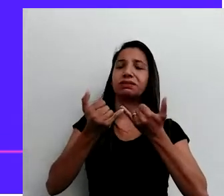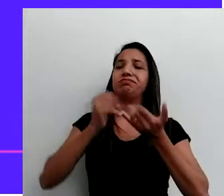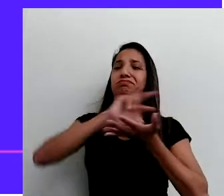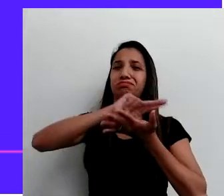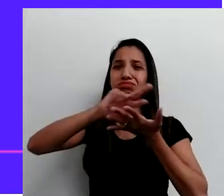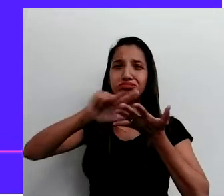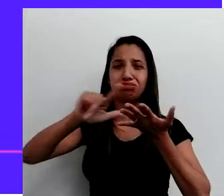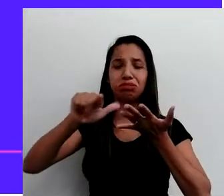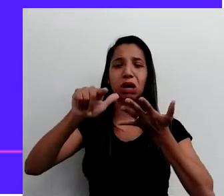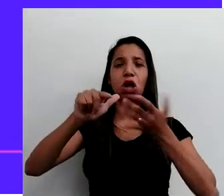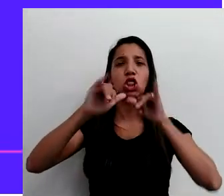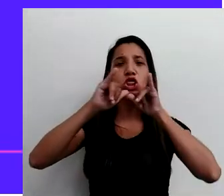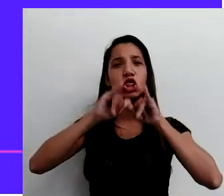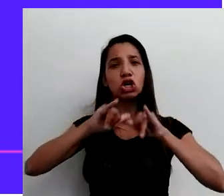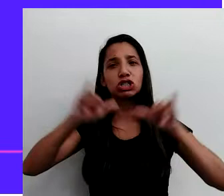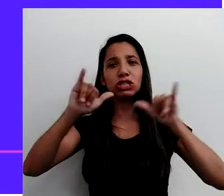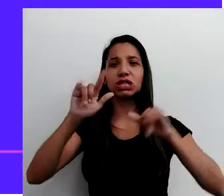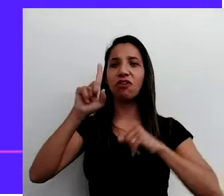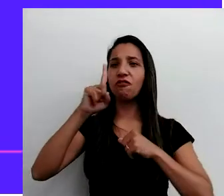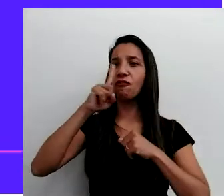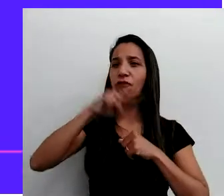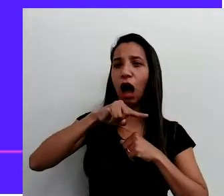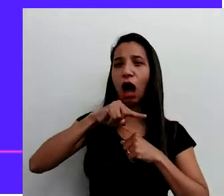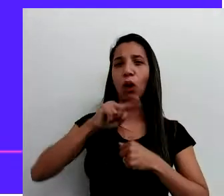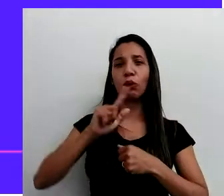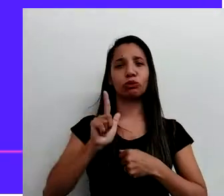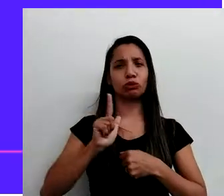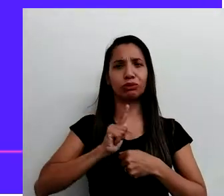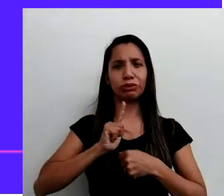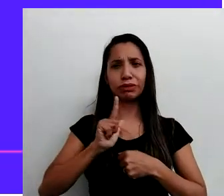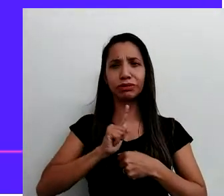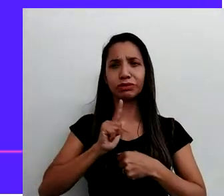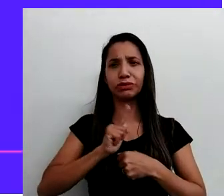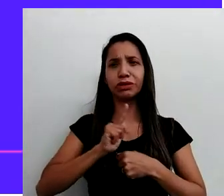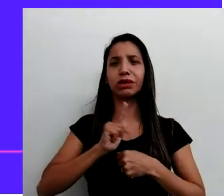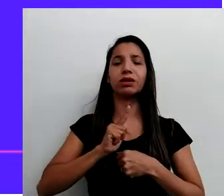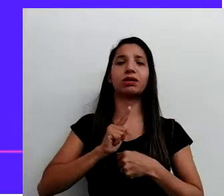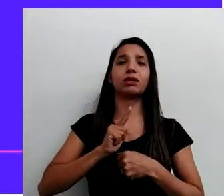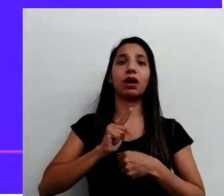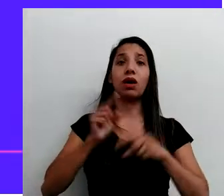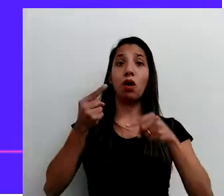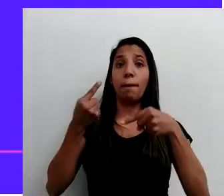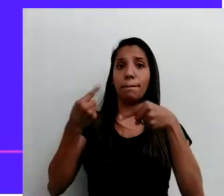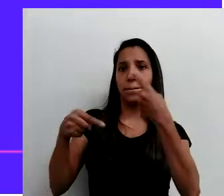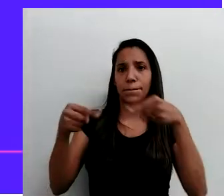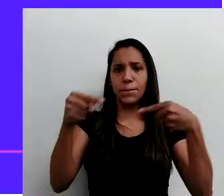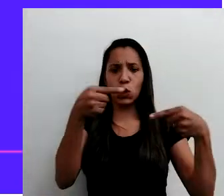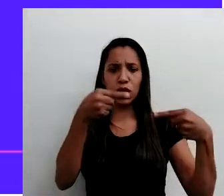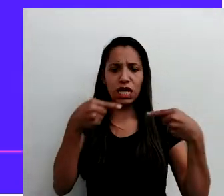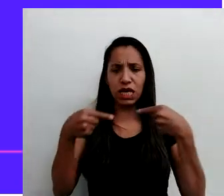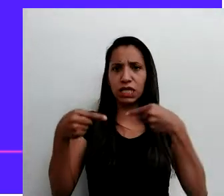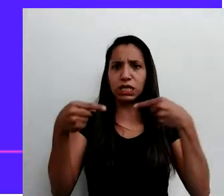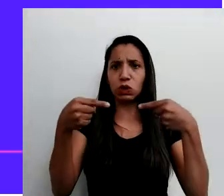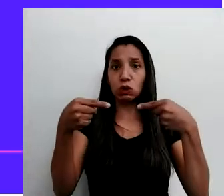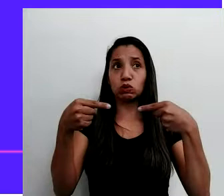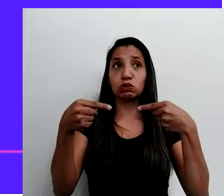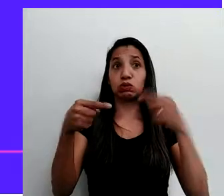Essa polarização que é usada pelos políticos populistas